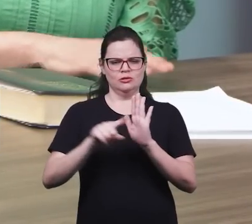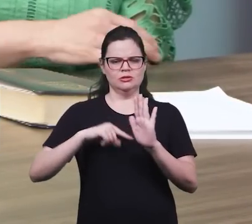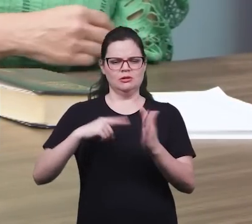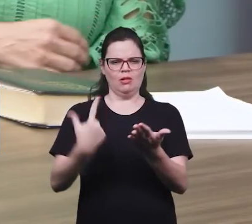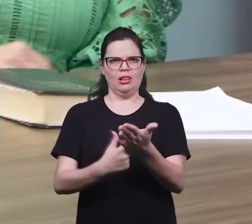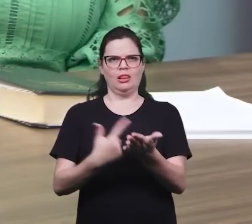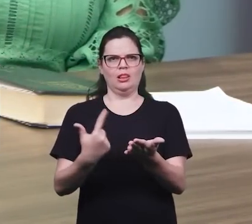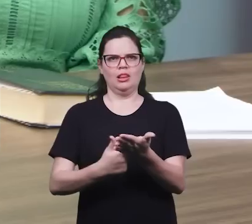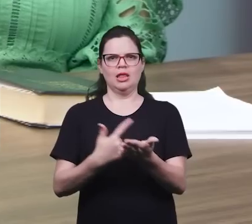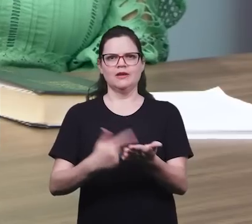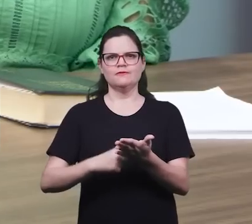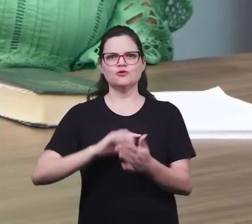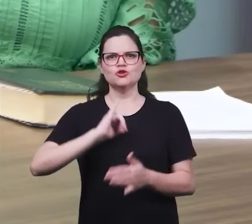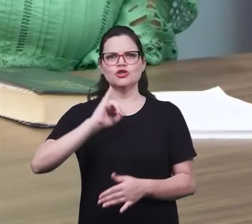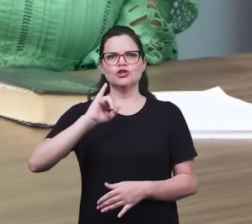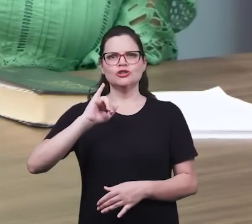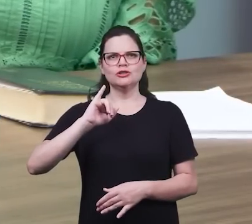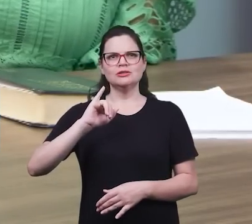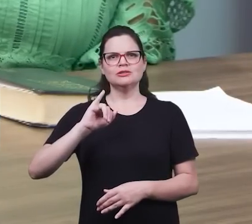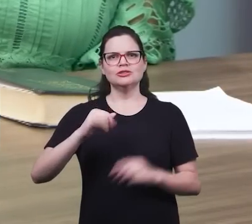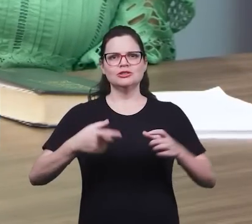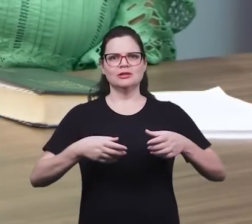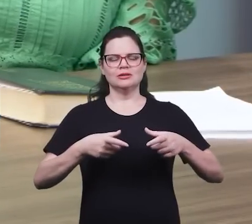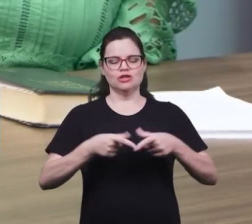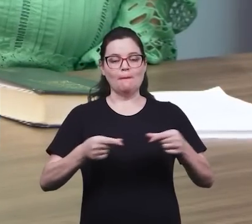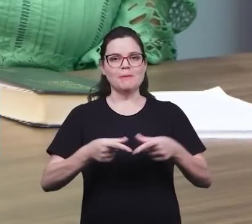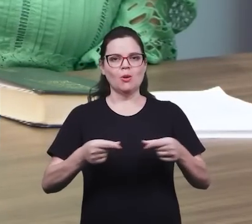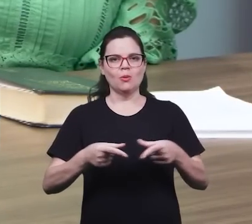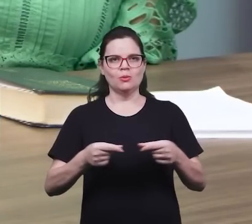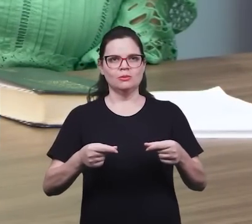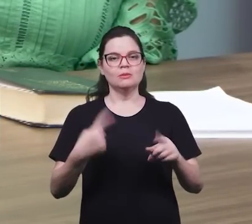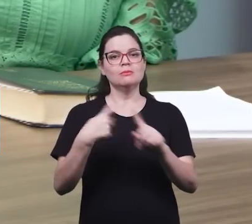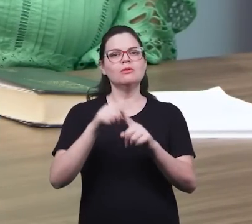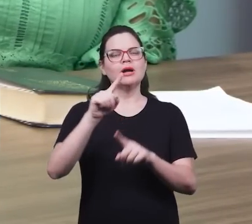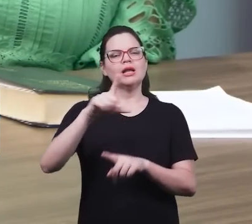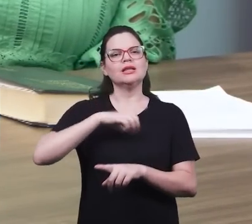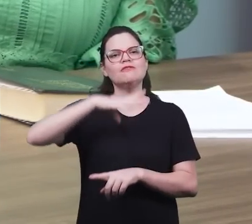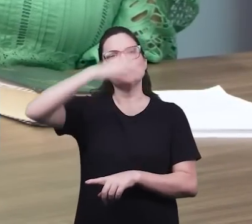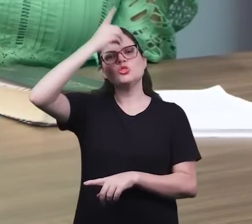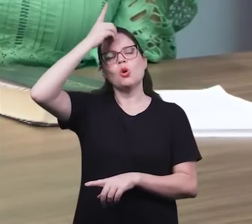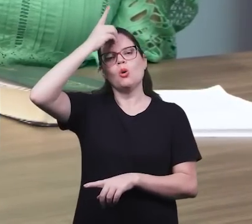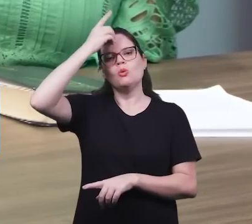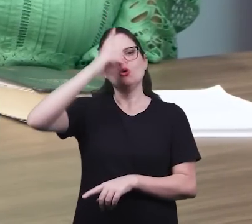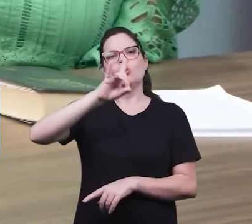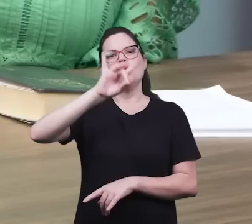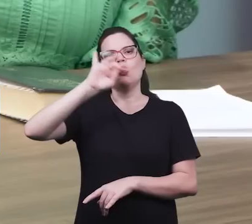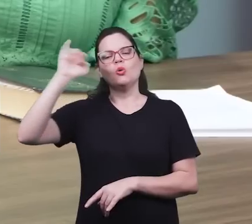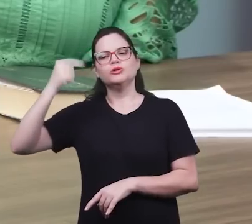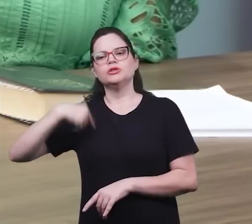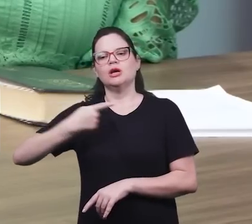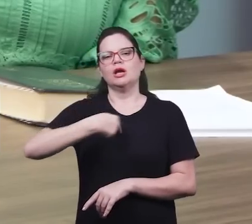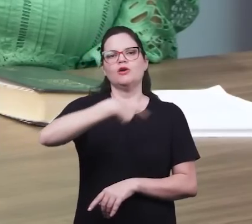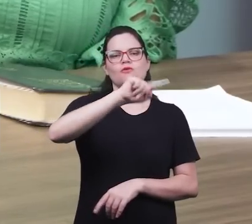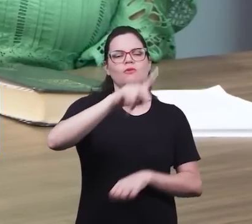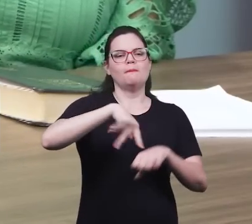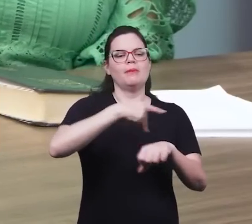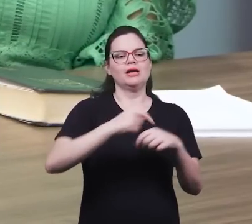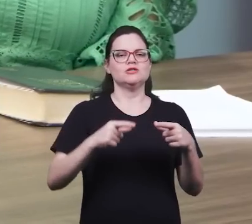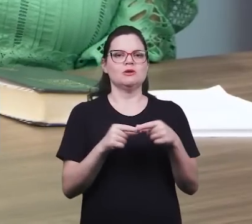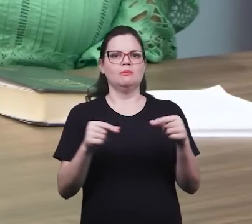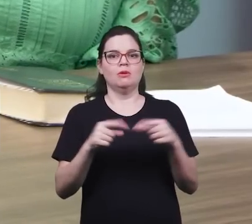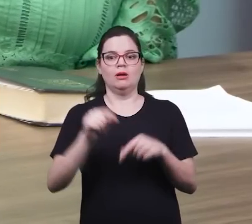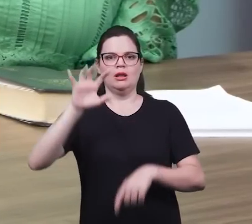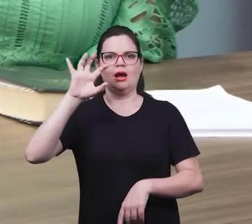de japonês, porque houve um dom que ele um dia iria evangelizar. Ele